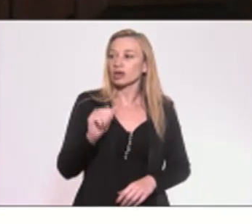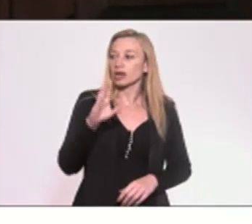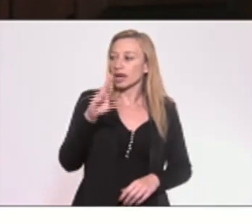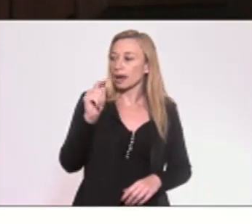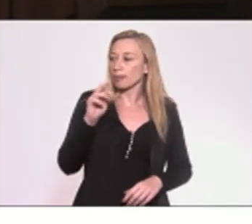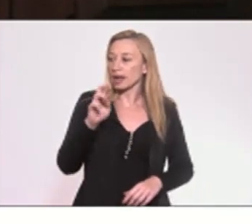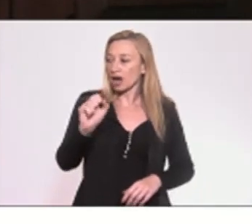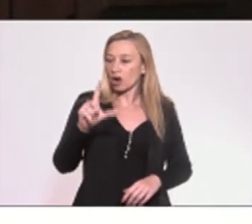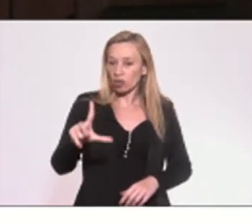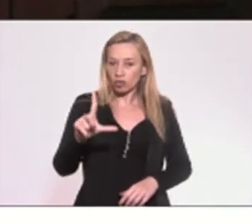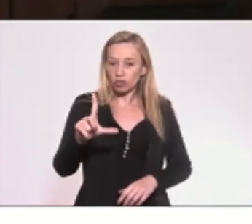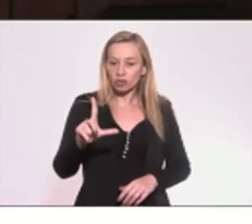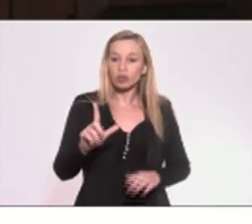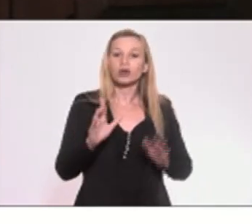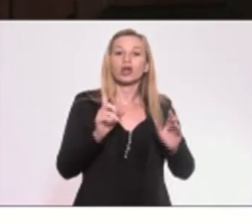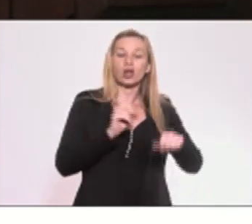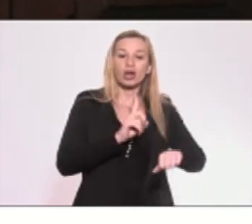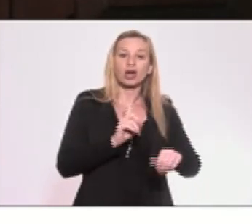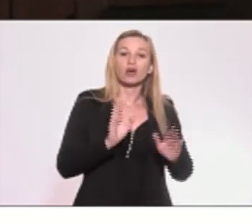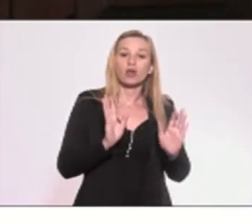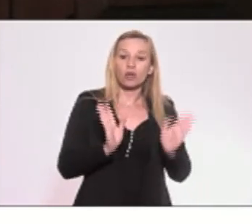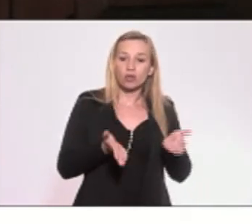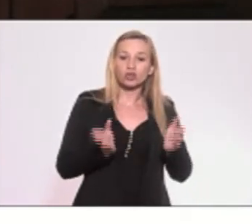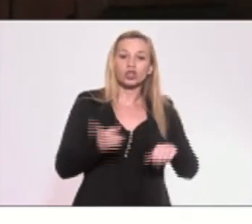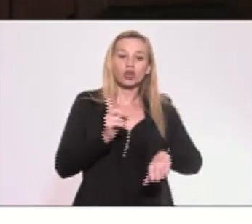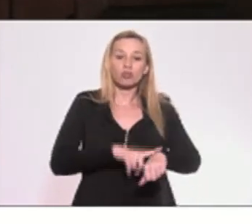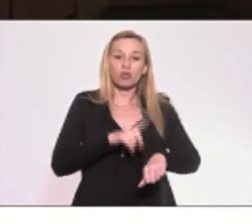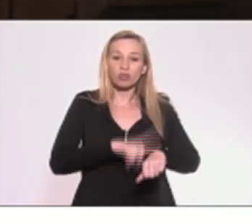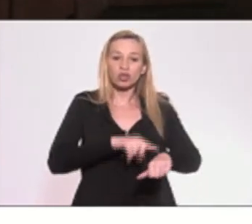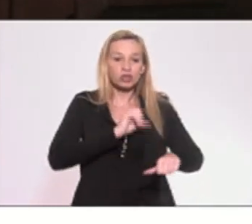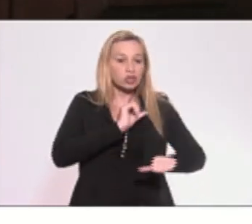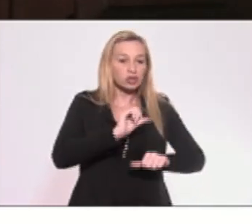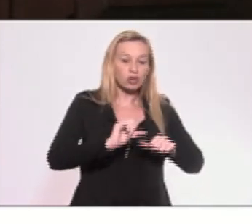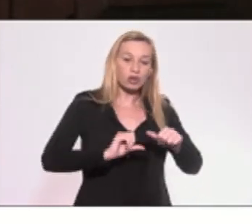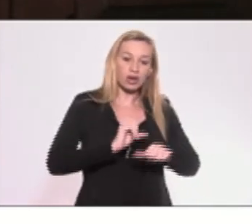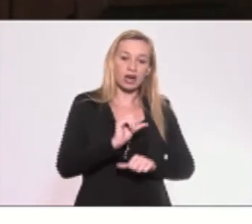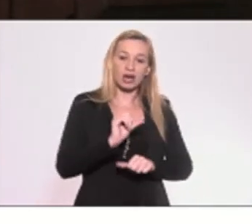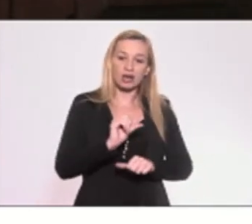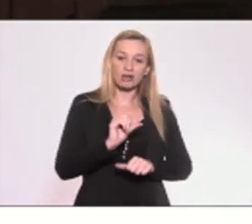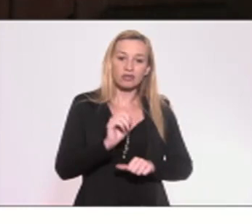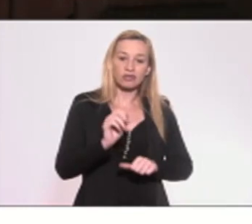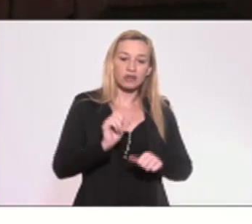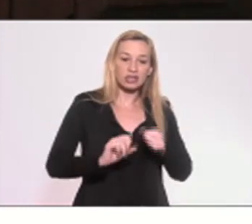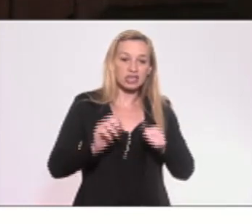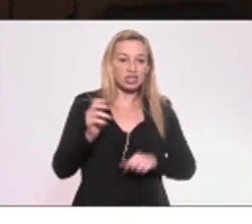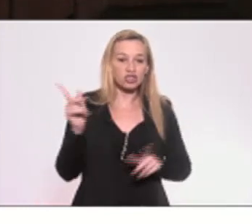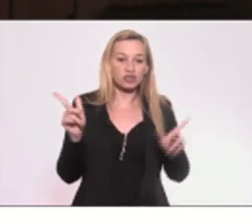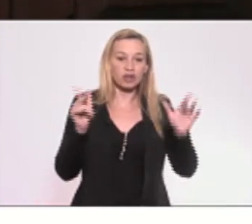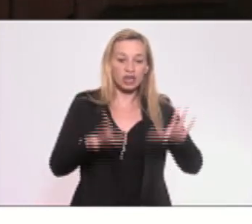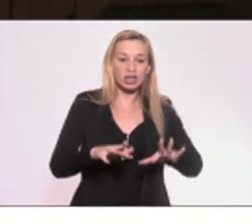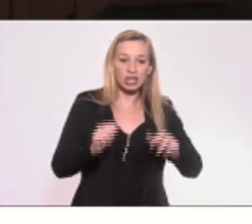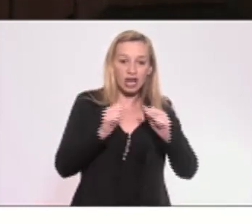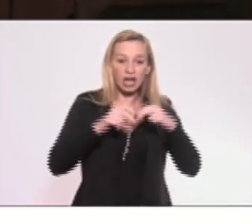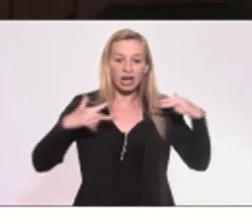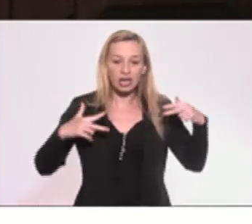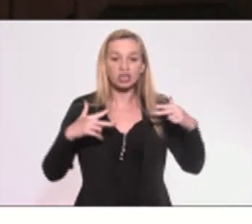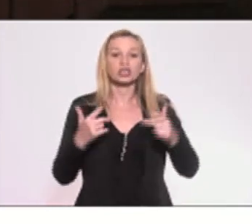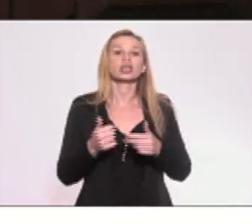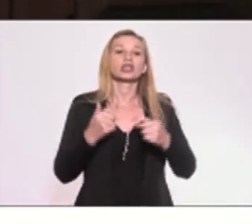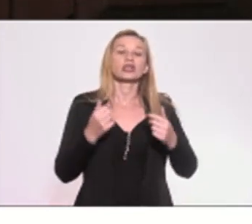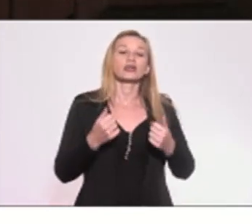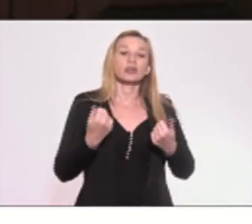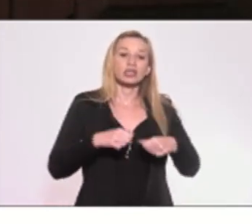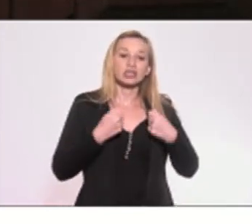virar a página na história da corrupção no nosso Estado. A Alerj deveria atuar como uma locomotiva que dispara para